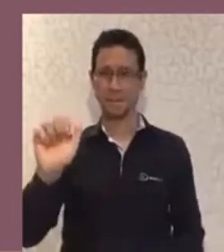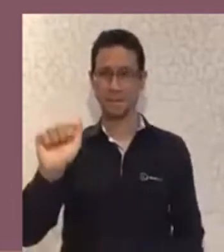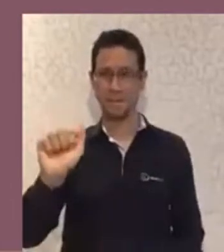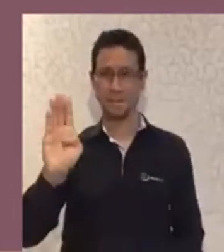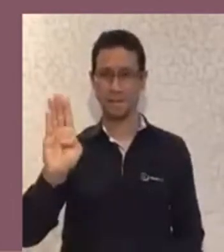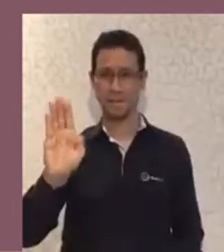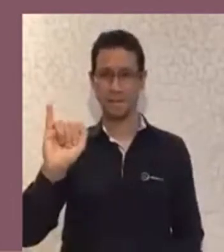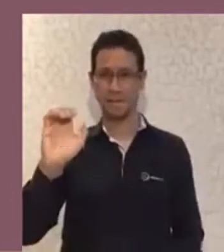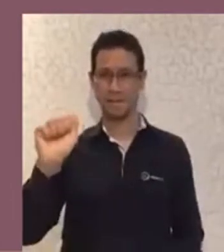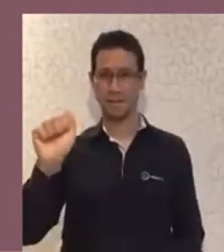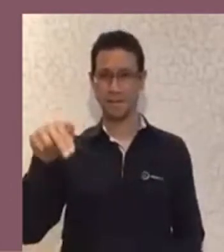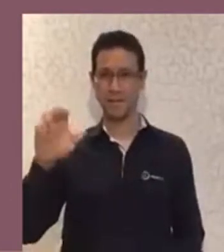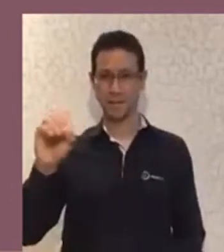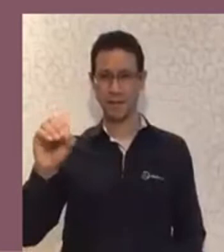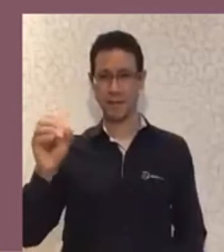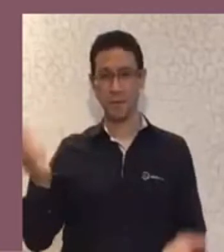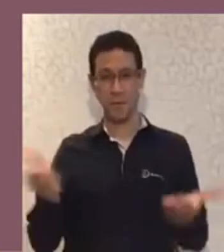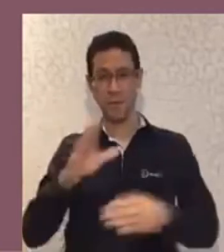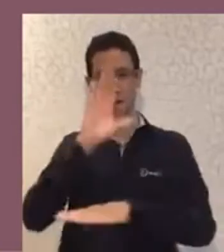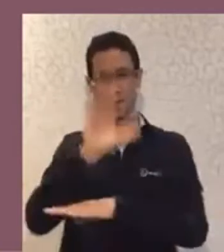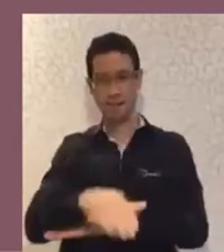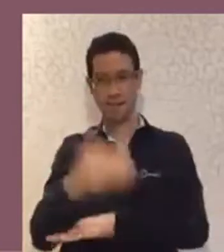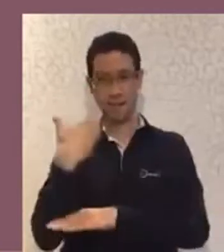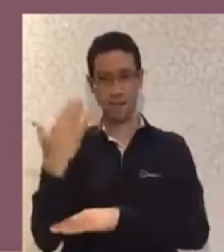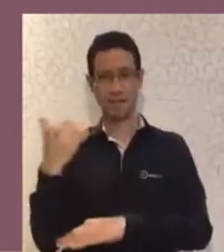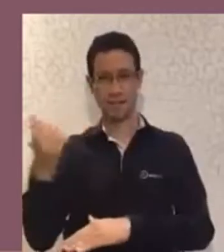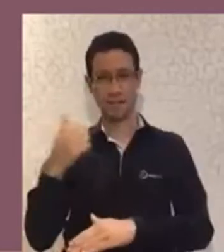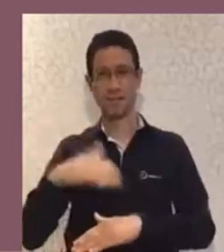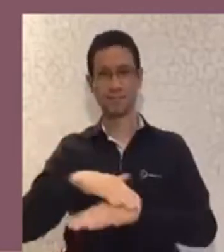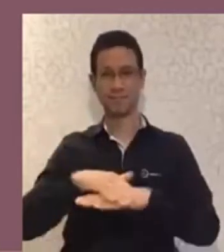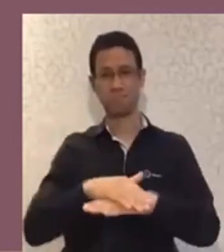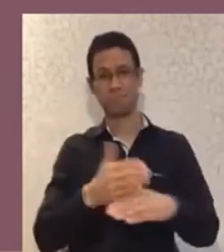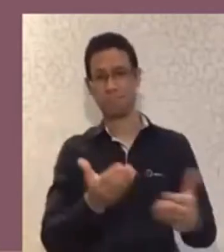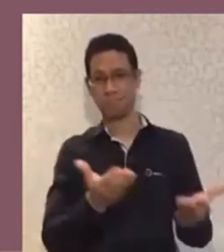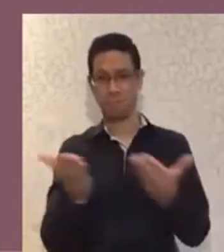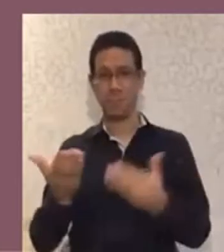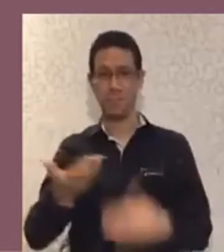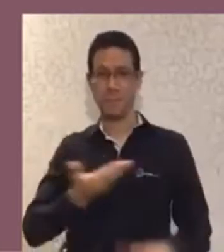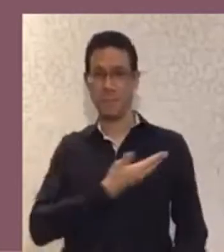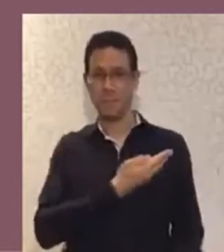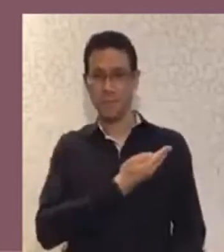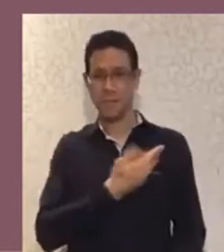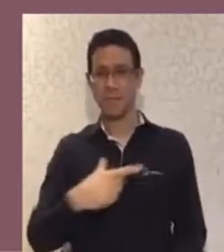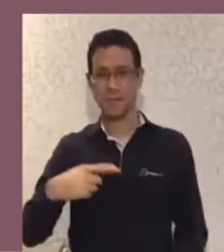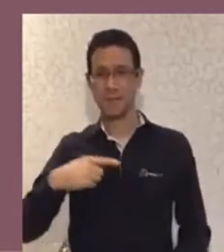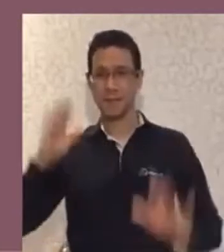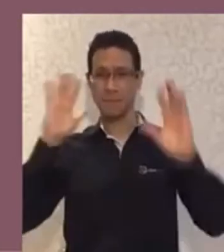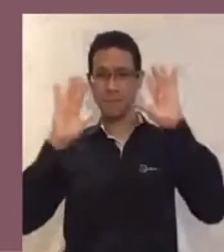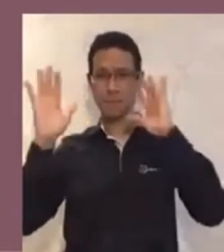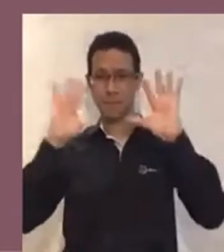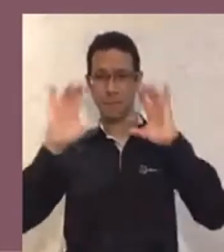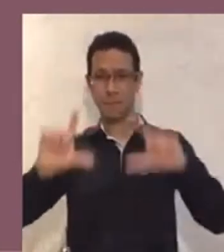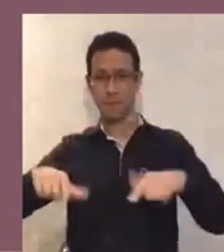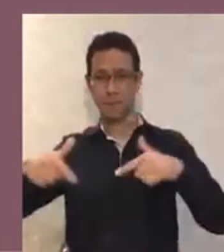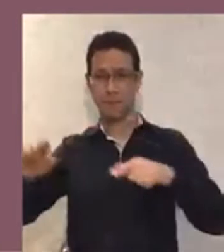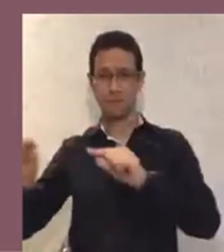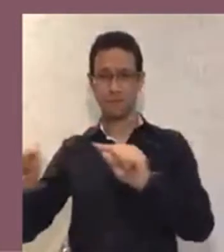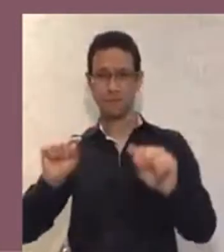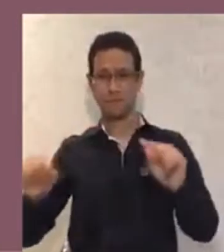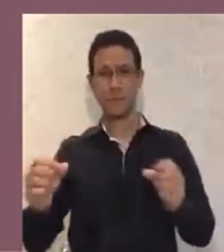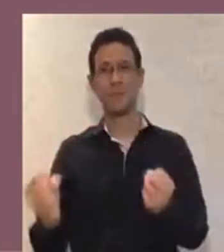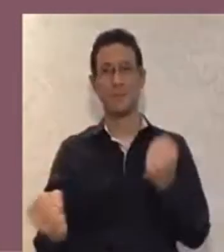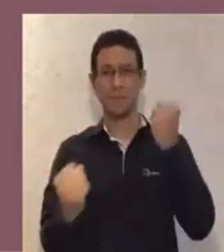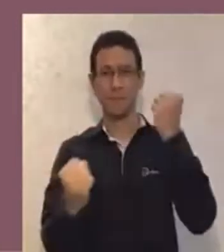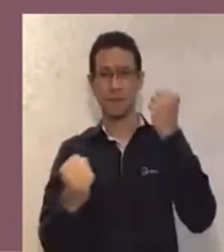nessa tarde, com essas colegas cujo pensamento e ações são tão potentes